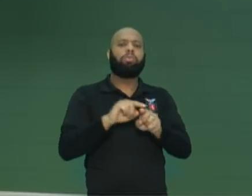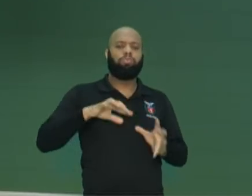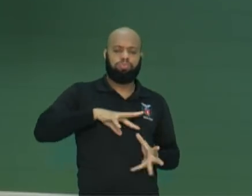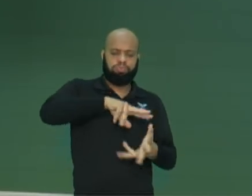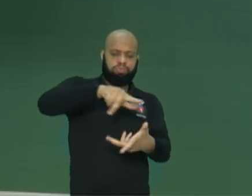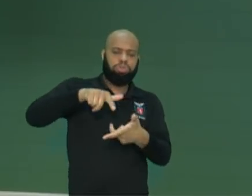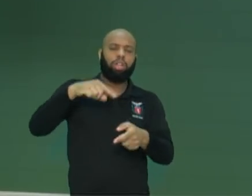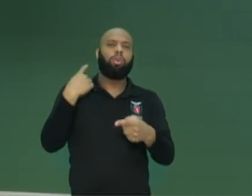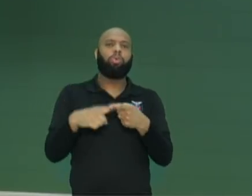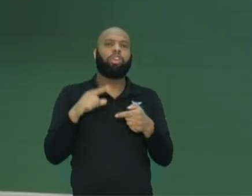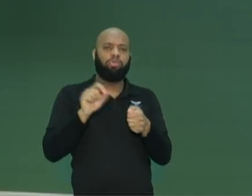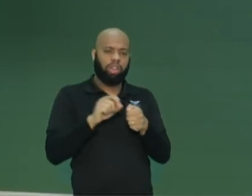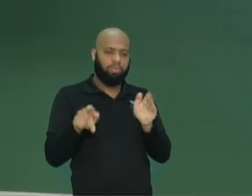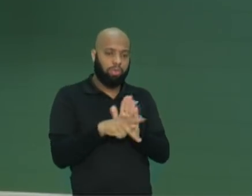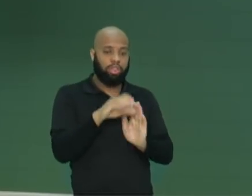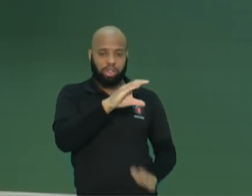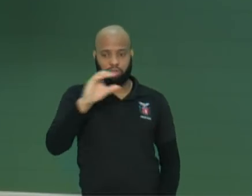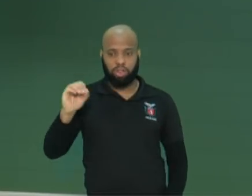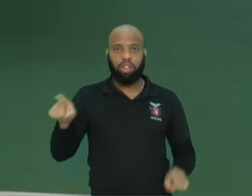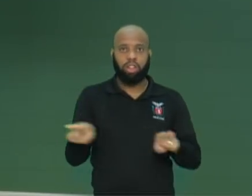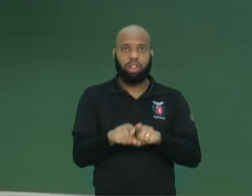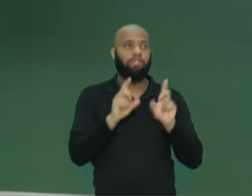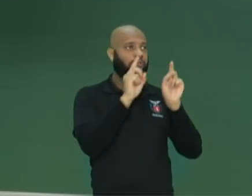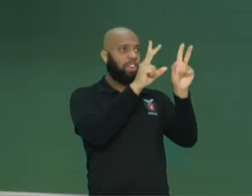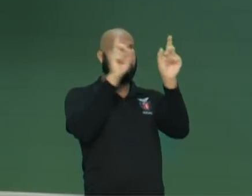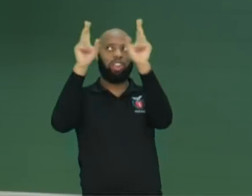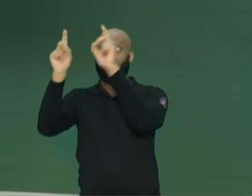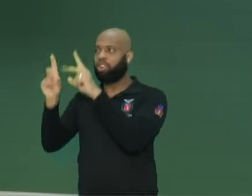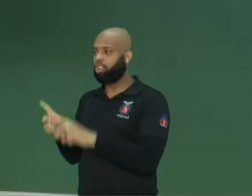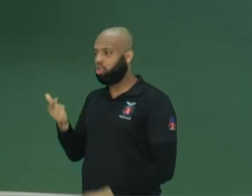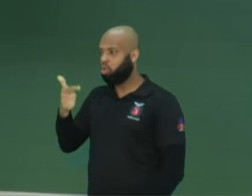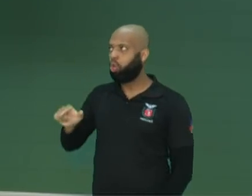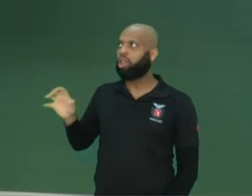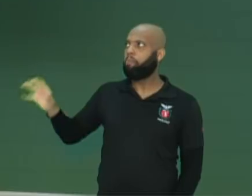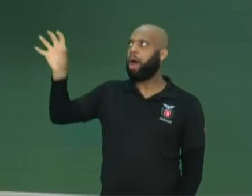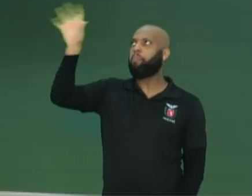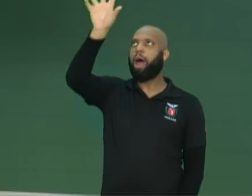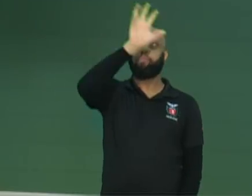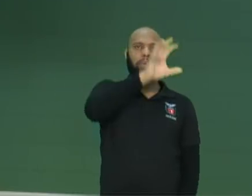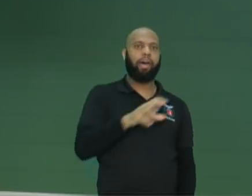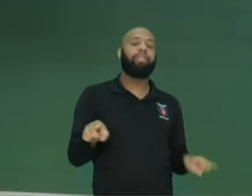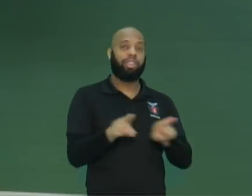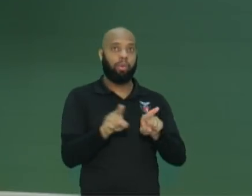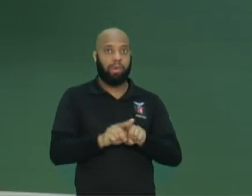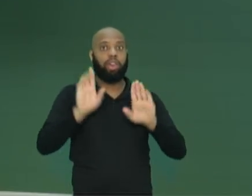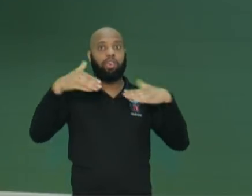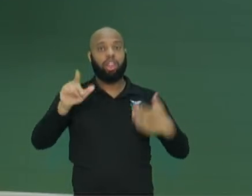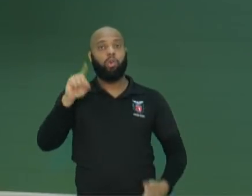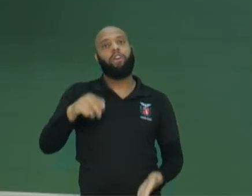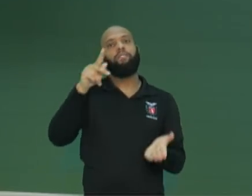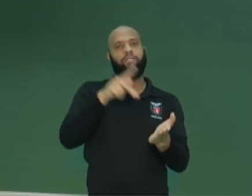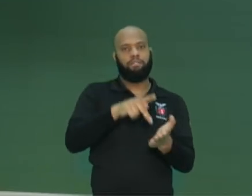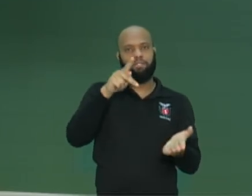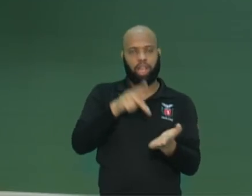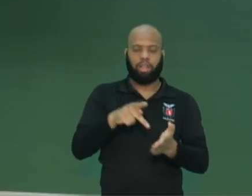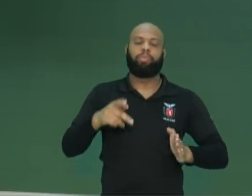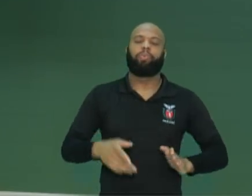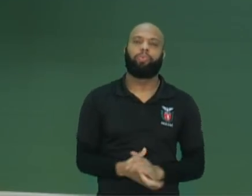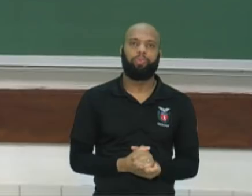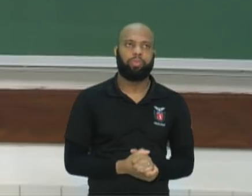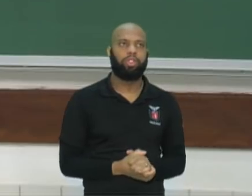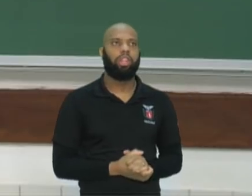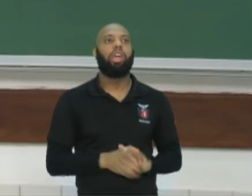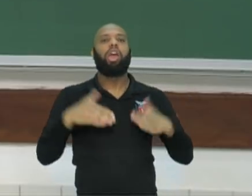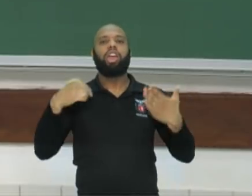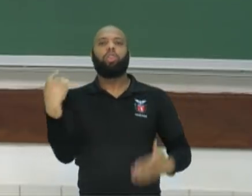é produzido no centro-oeste é exportado para outras partes do mundo. Então, a afirmação ali, verdadeira.